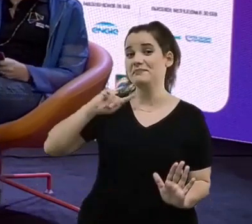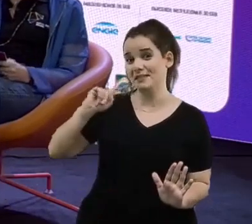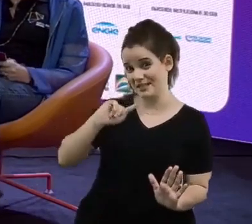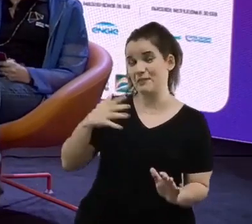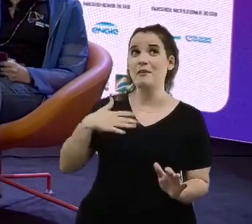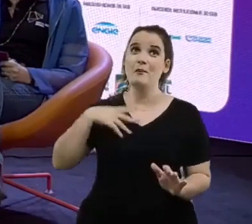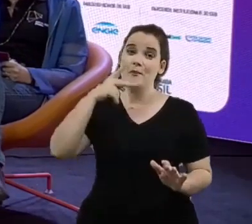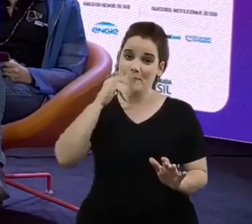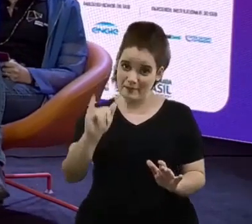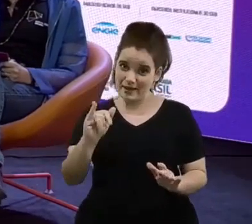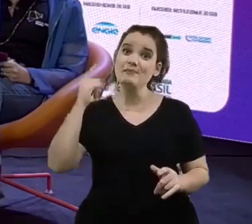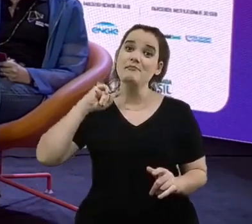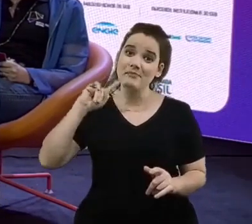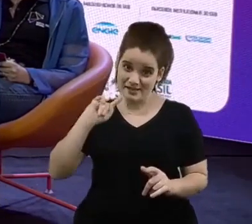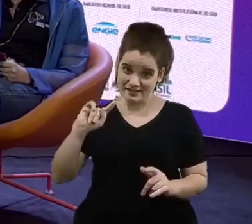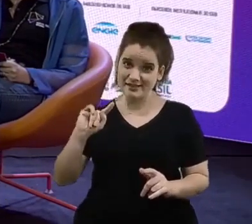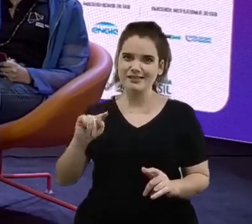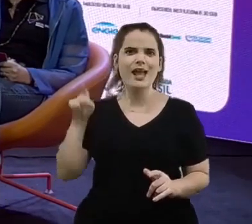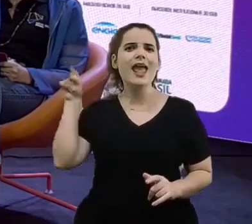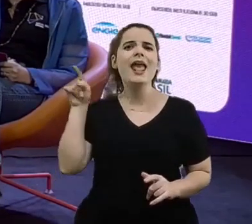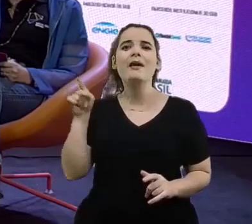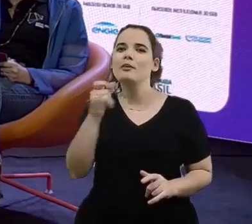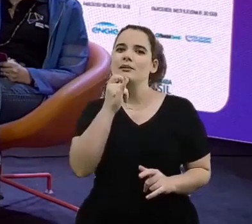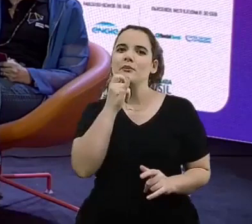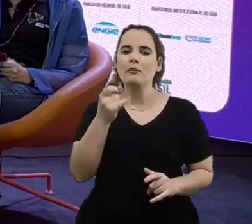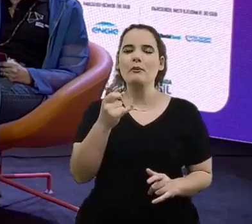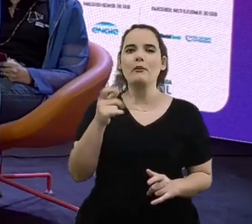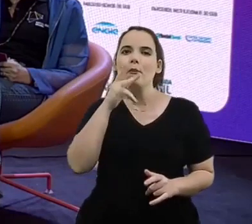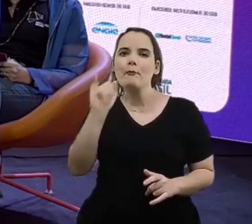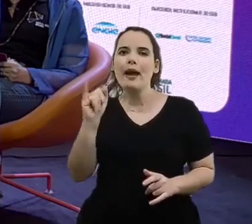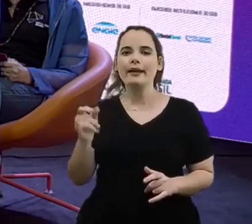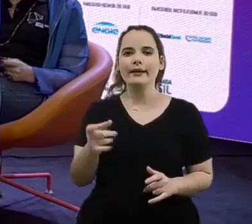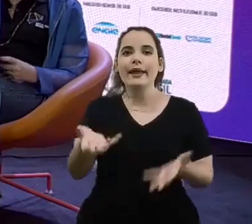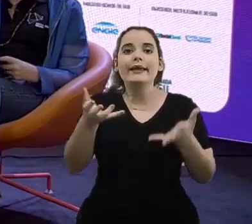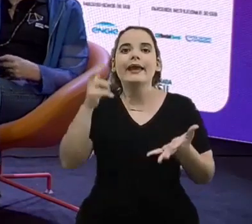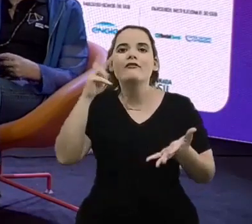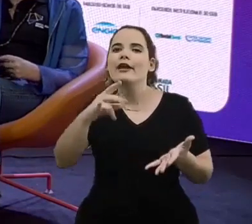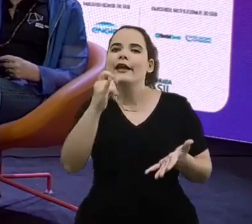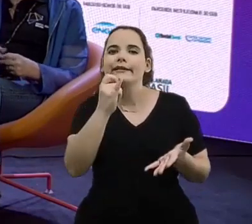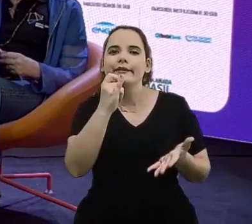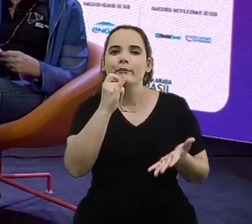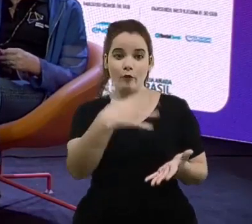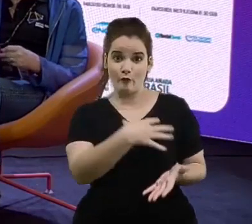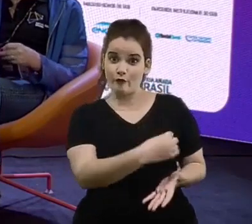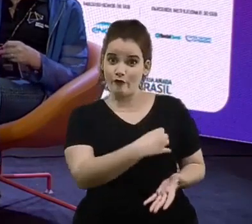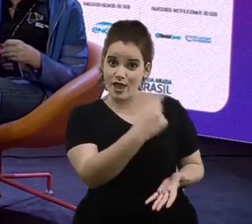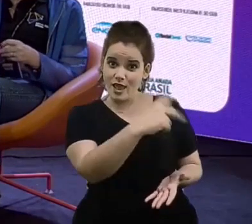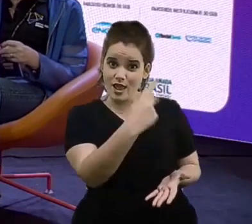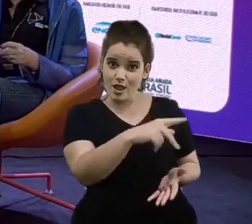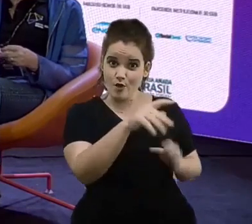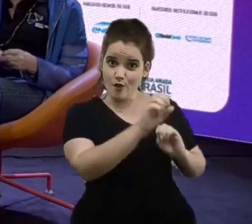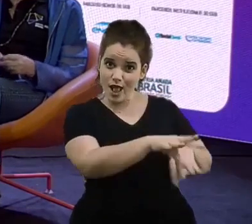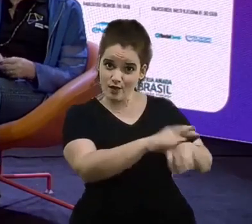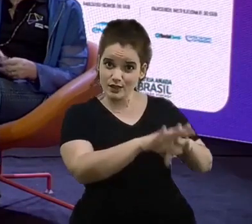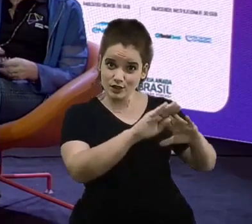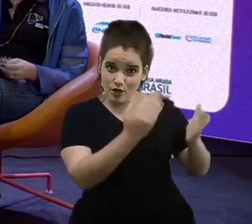ele quer ver o boletim, ele não precisa saber de nada que está por trás, mas essa informação do boletim, ela tem que ser legal, ela tem que